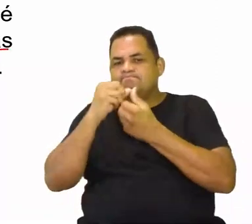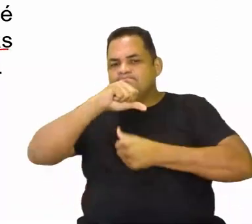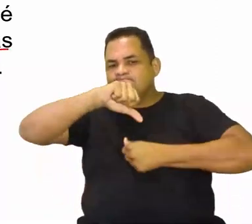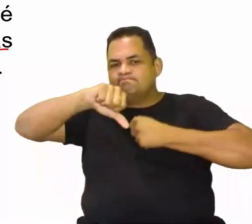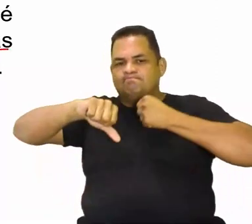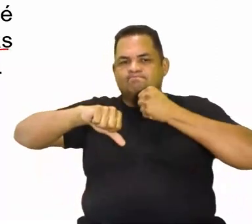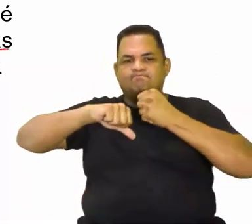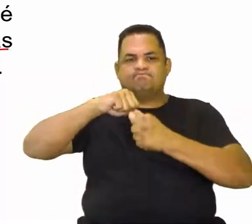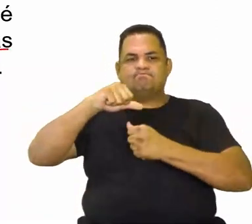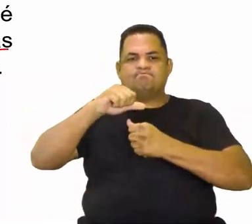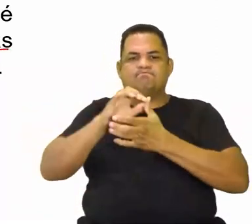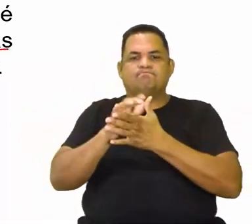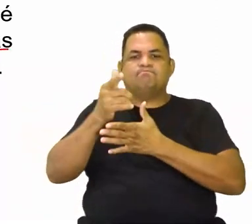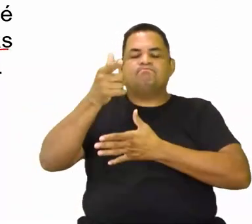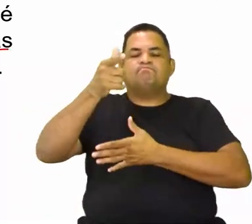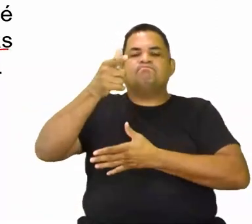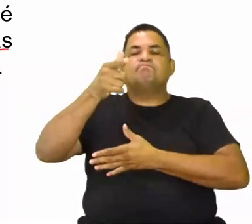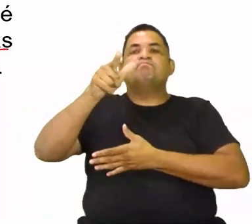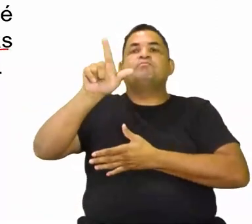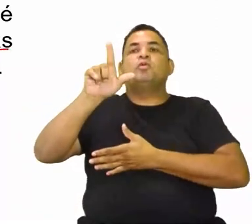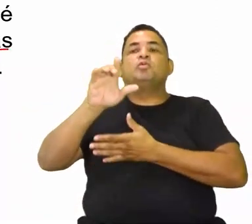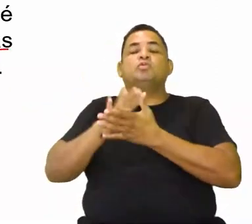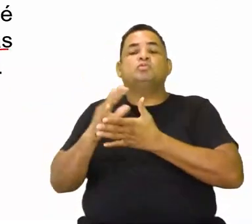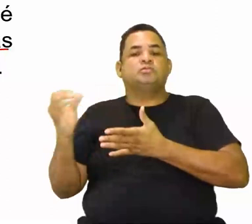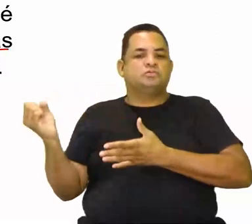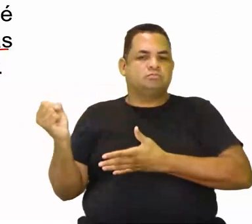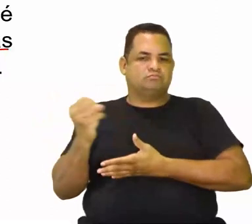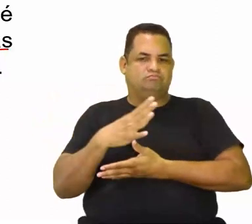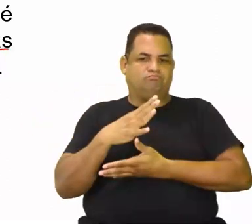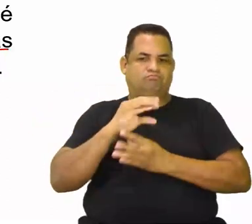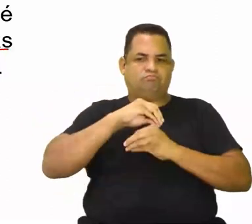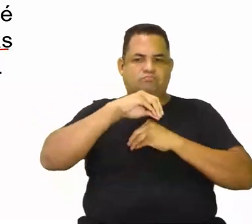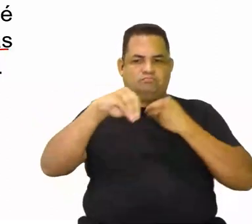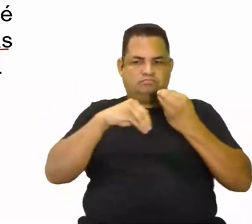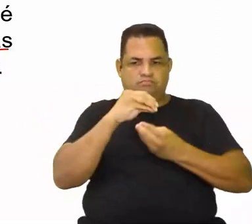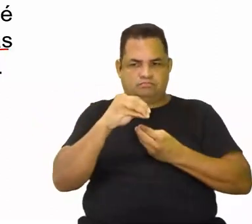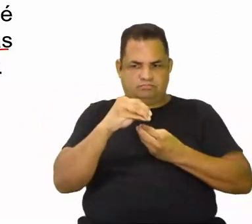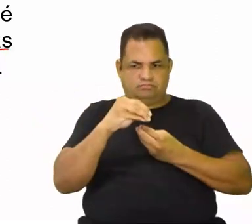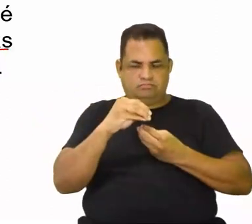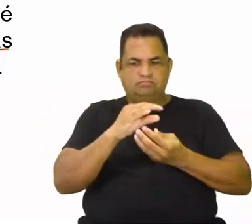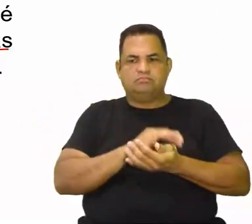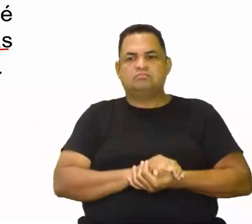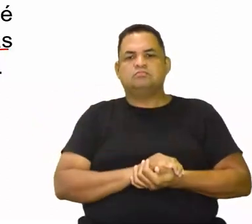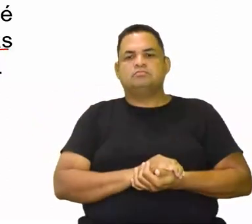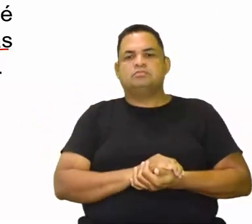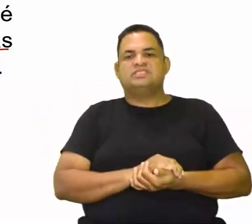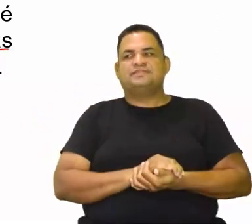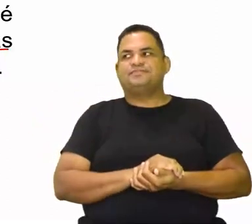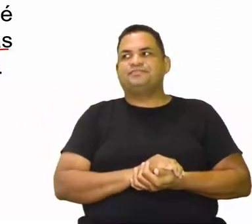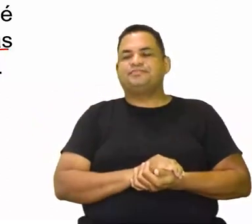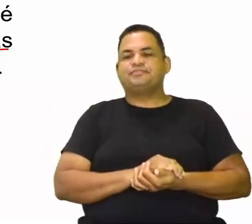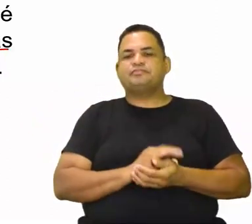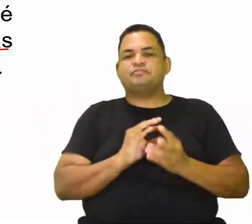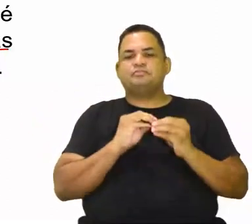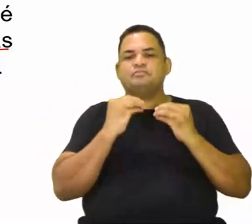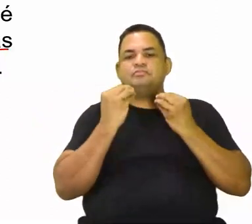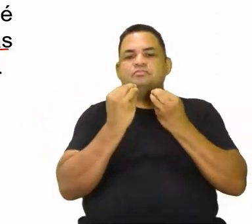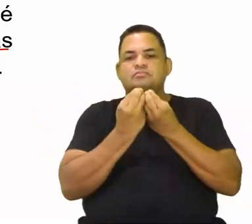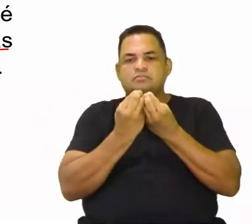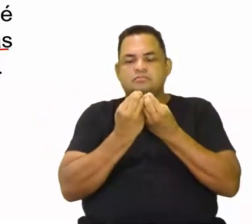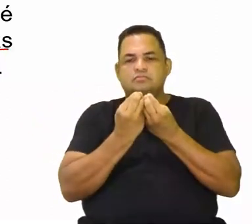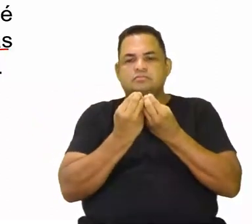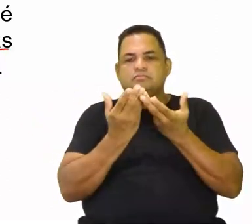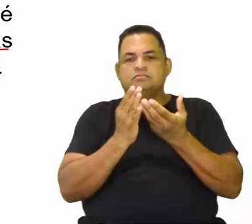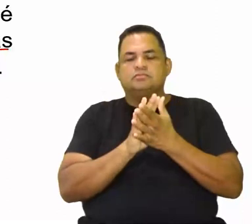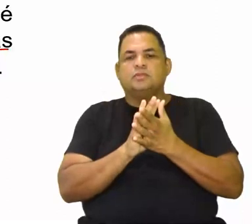se transformam em uma ou mais novas substâncias. Então, aqui, nessa